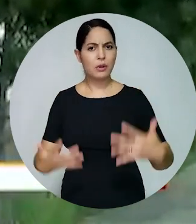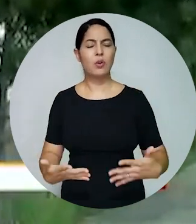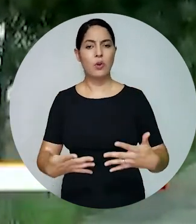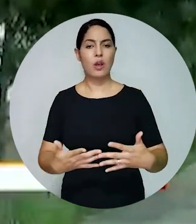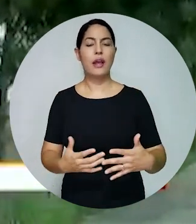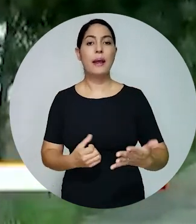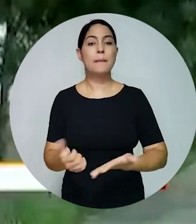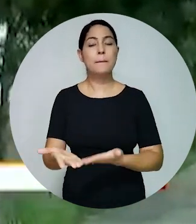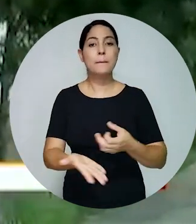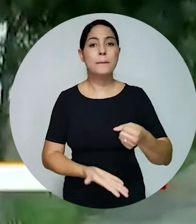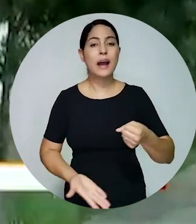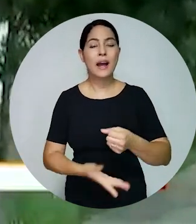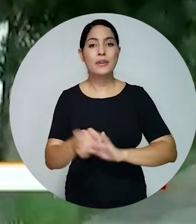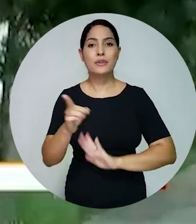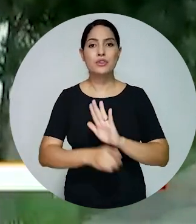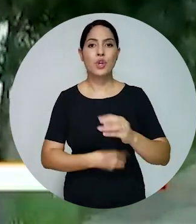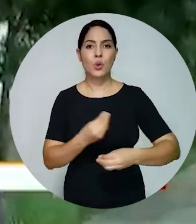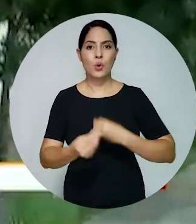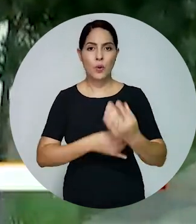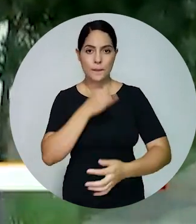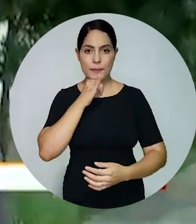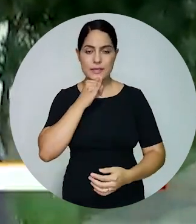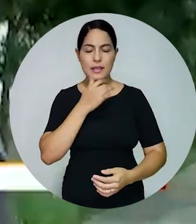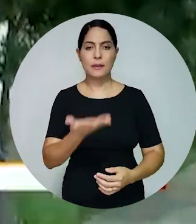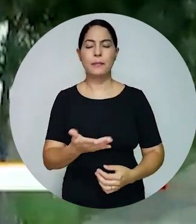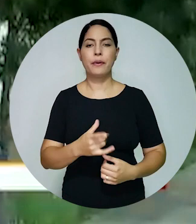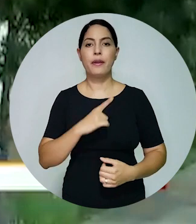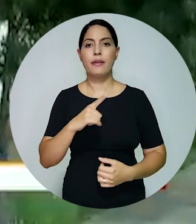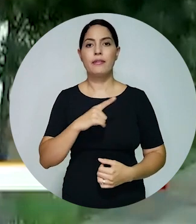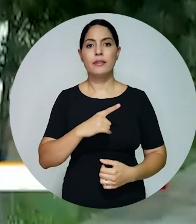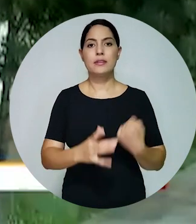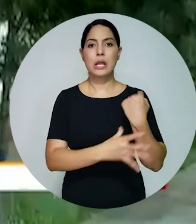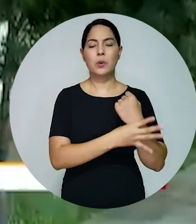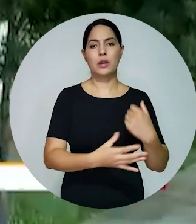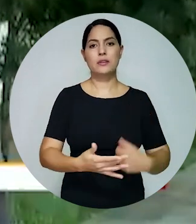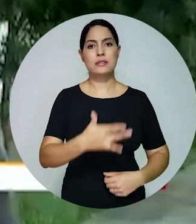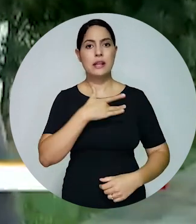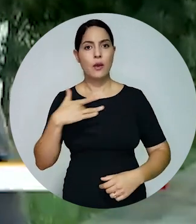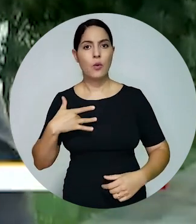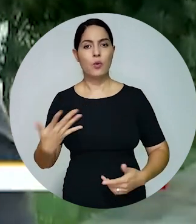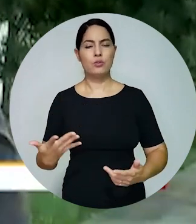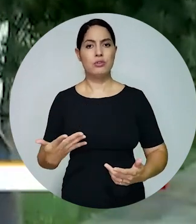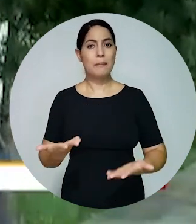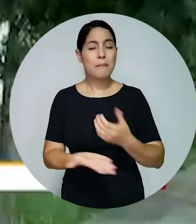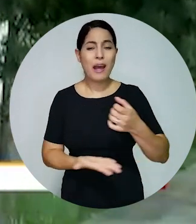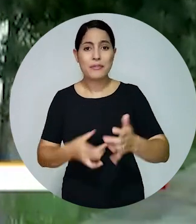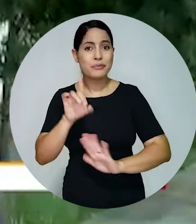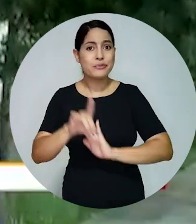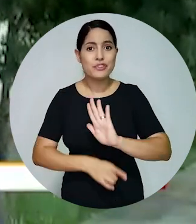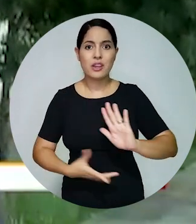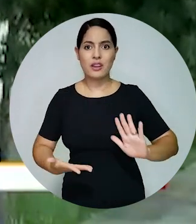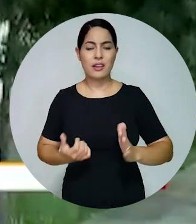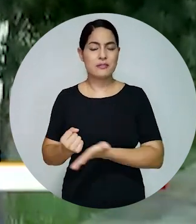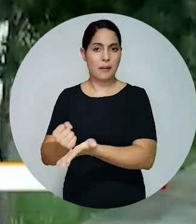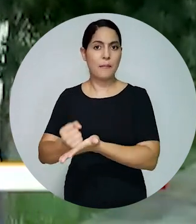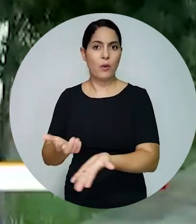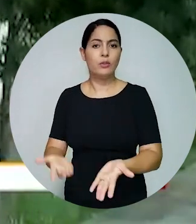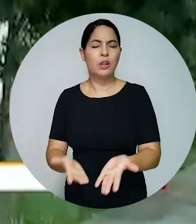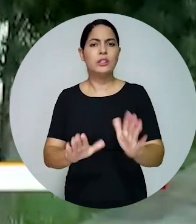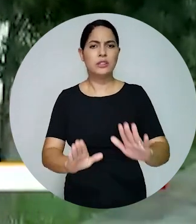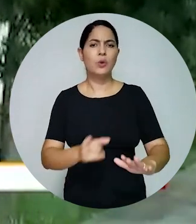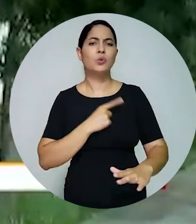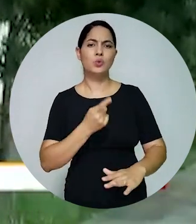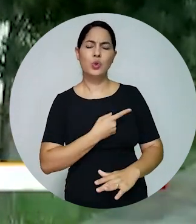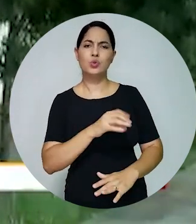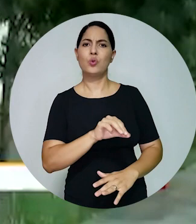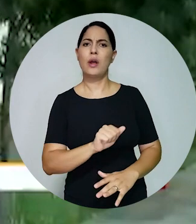a direitos constitucionais básicos, como a segurança, a educação, a saúde, a comunicação. Então a Ordem toma a frente desse trabalho, solicitou que